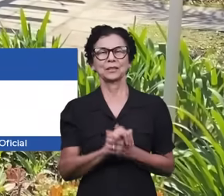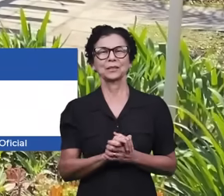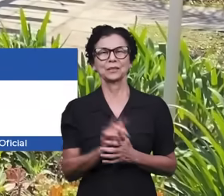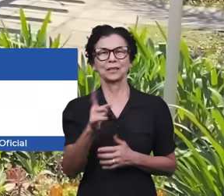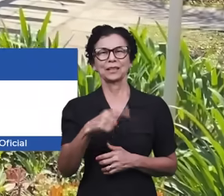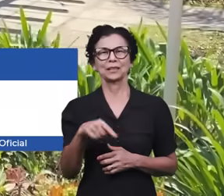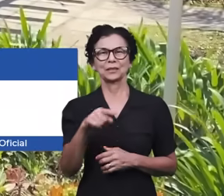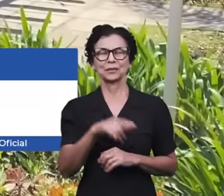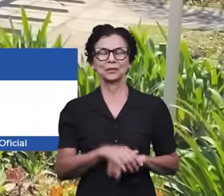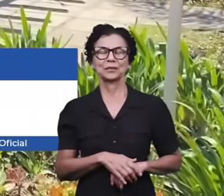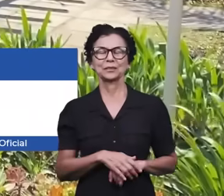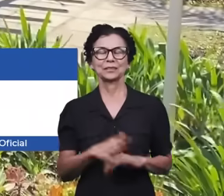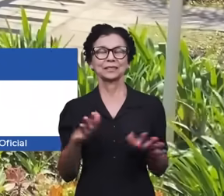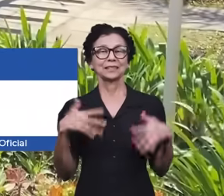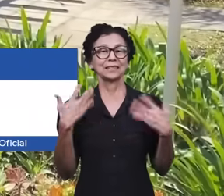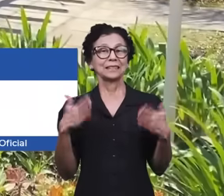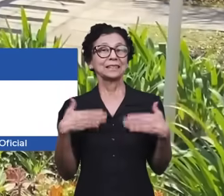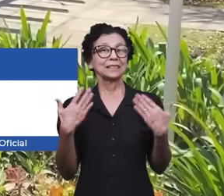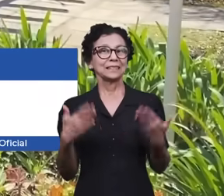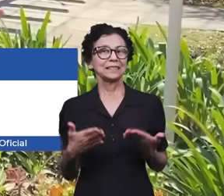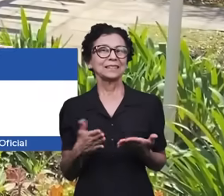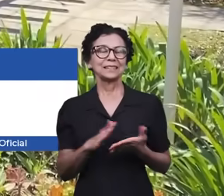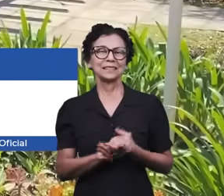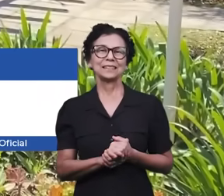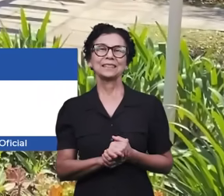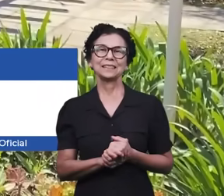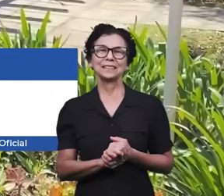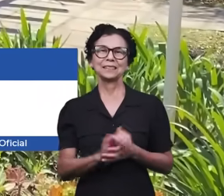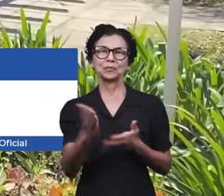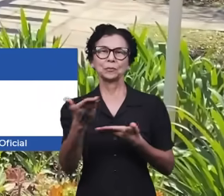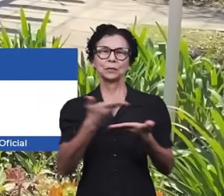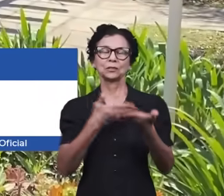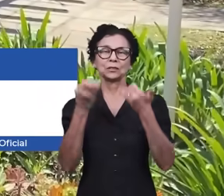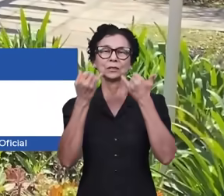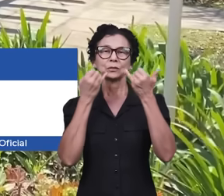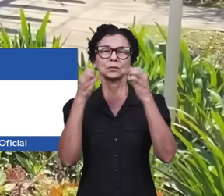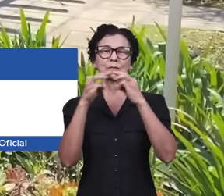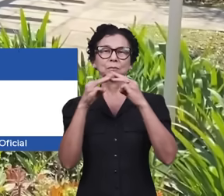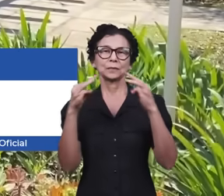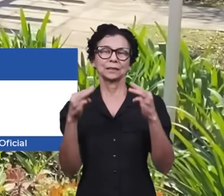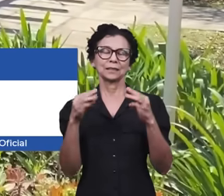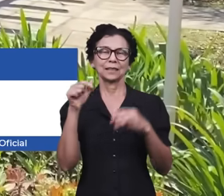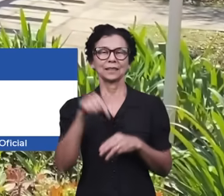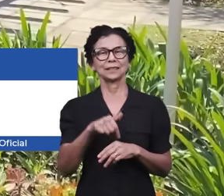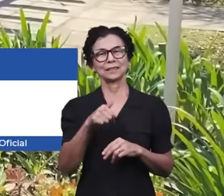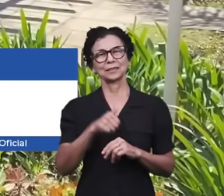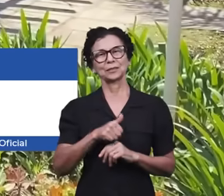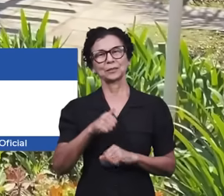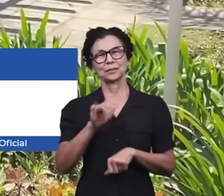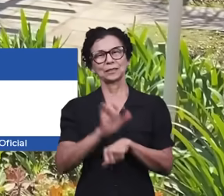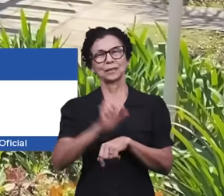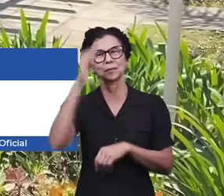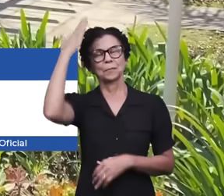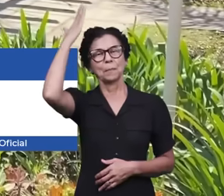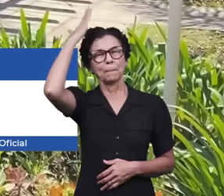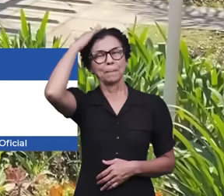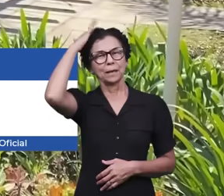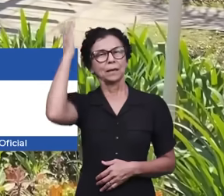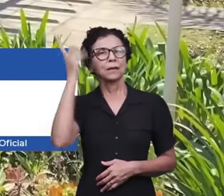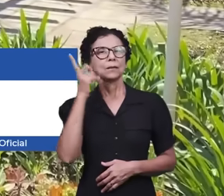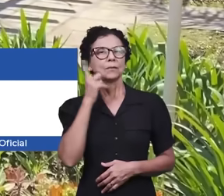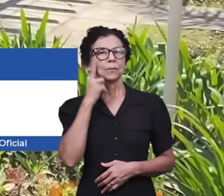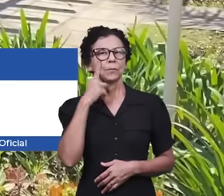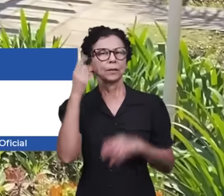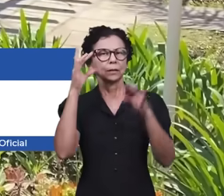irmãos, que alegria poder trazer as notícias do Maranhão News aqui do nosso Paraná. Acompanhe os detalhes